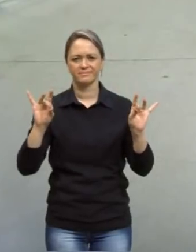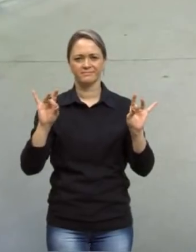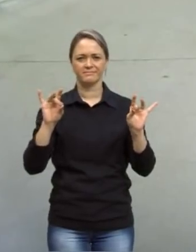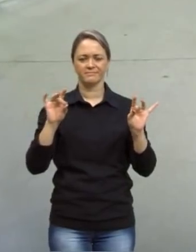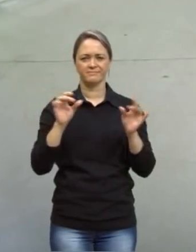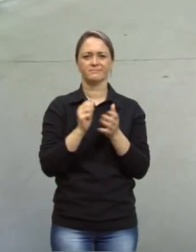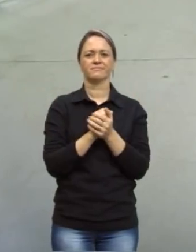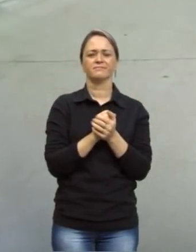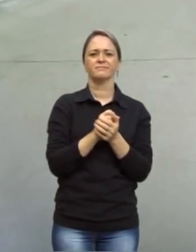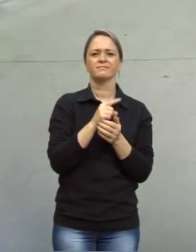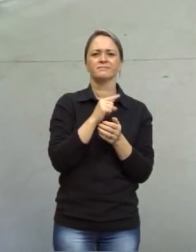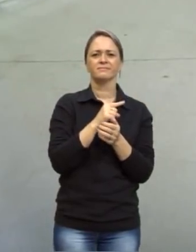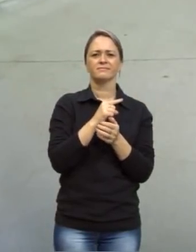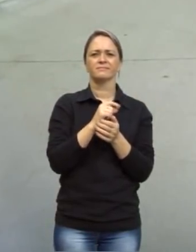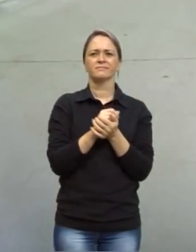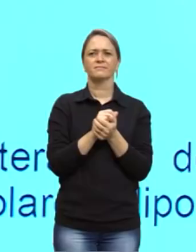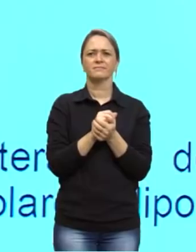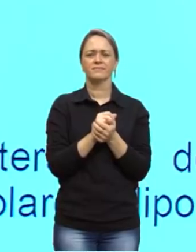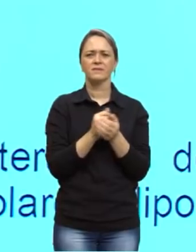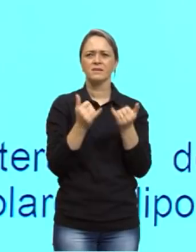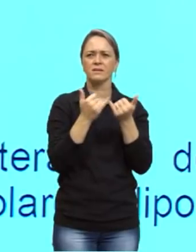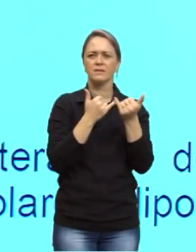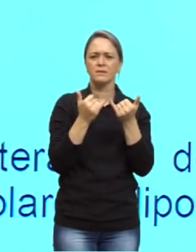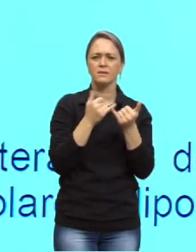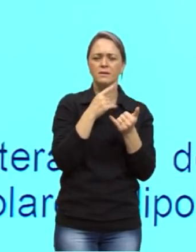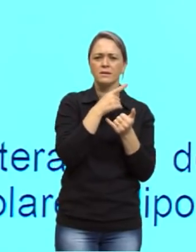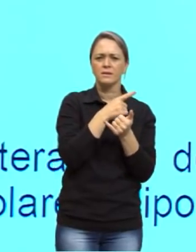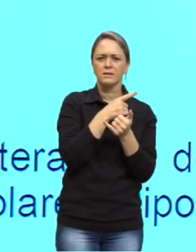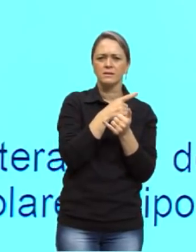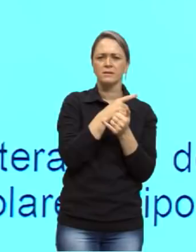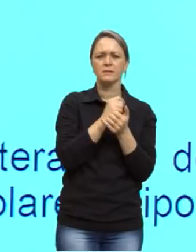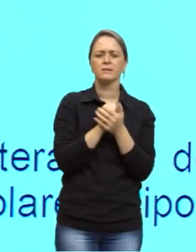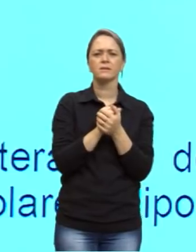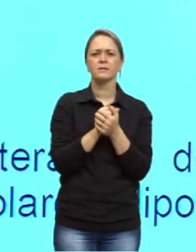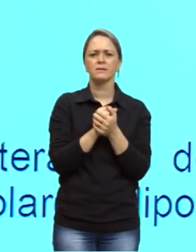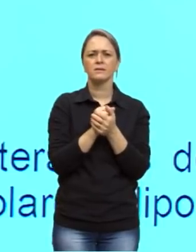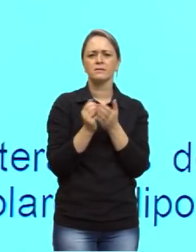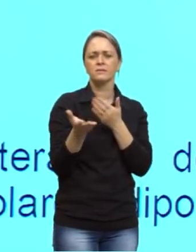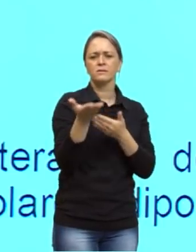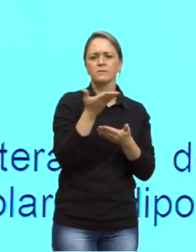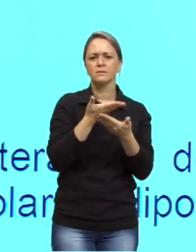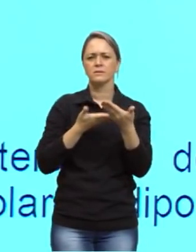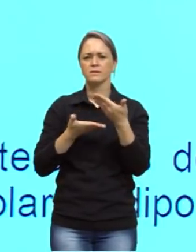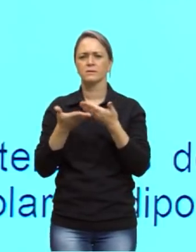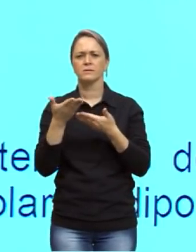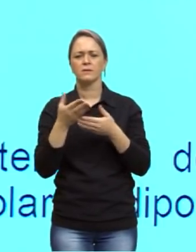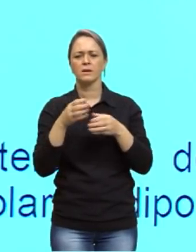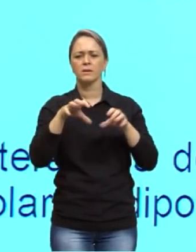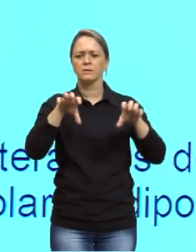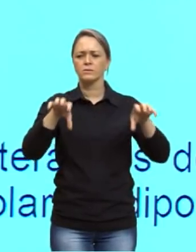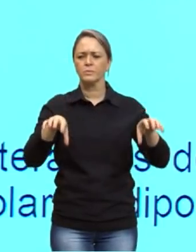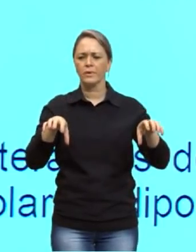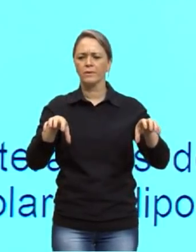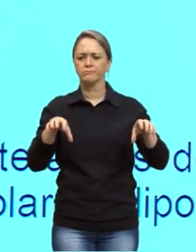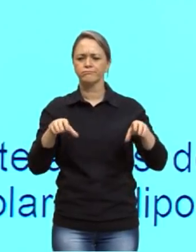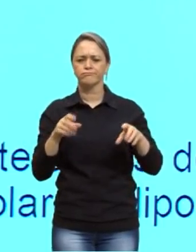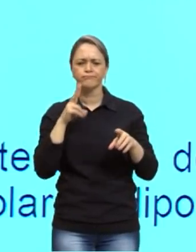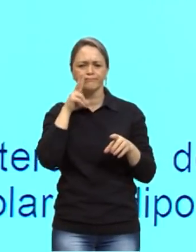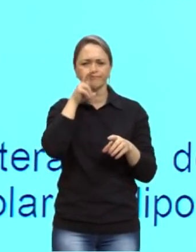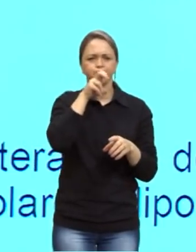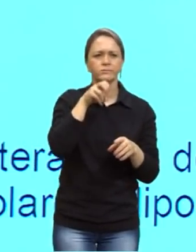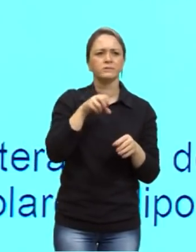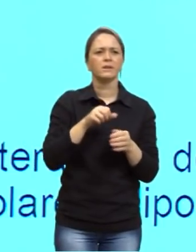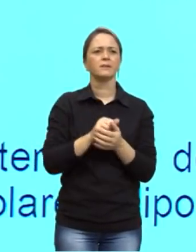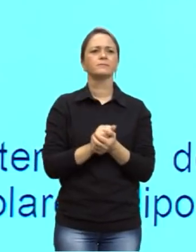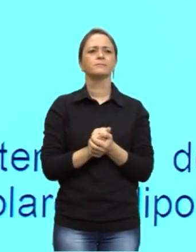então essas daqui são exemplos de interações do tipo dipolo induzido-dipolo induzido